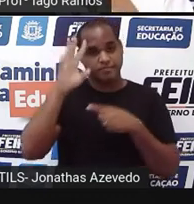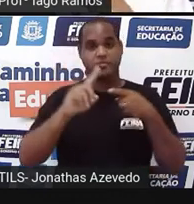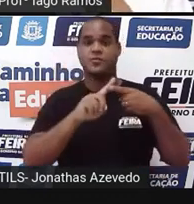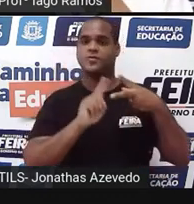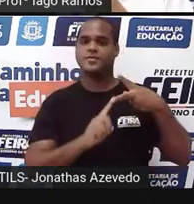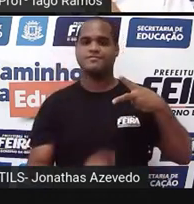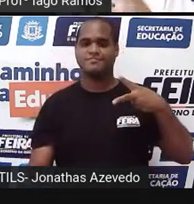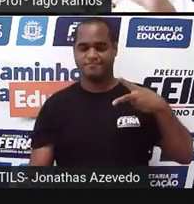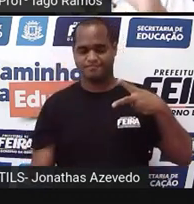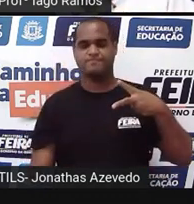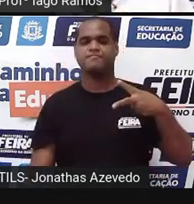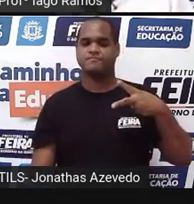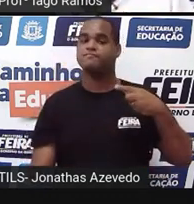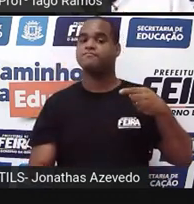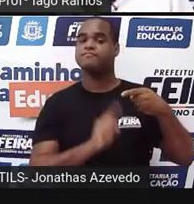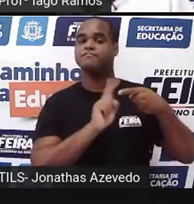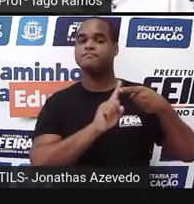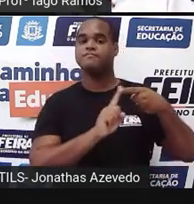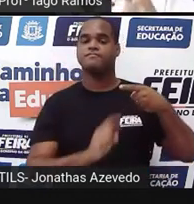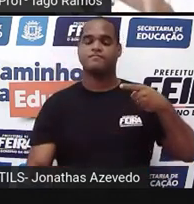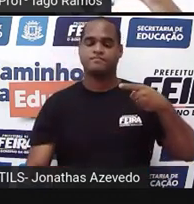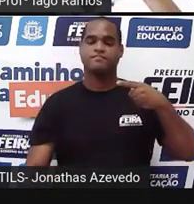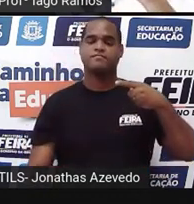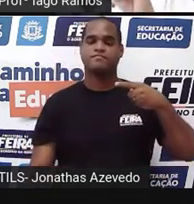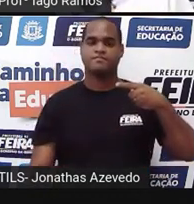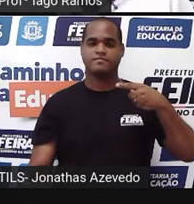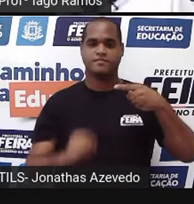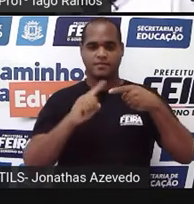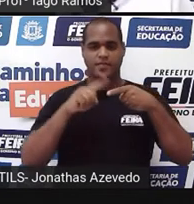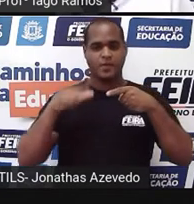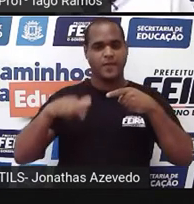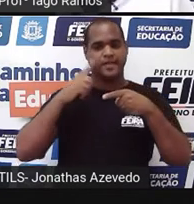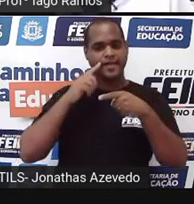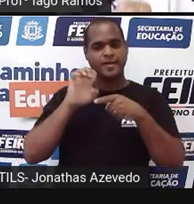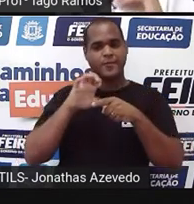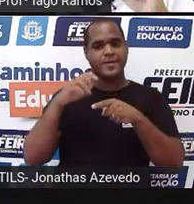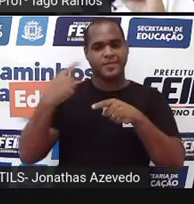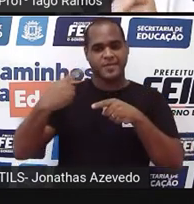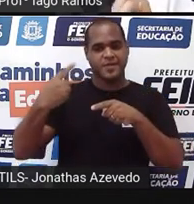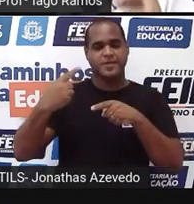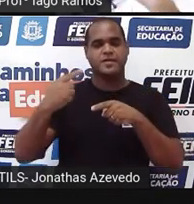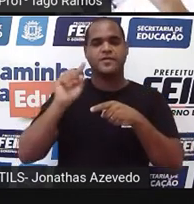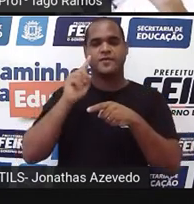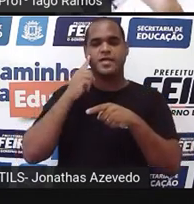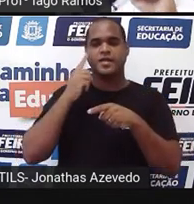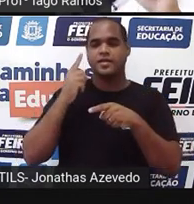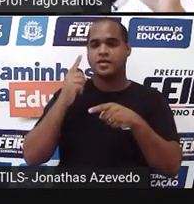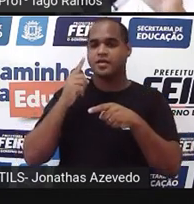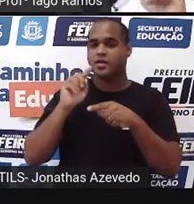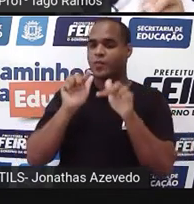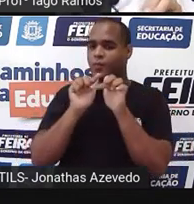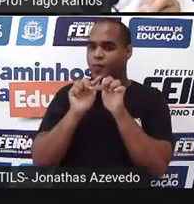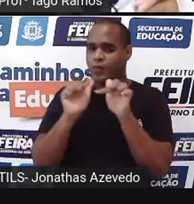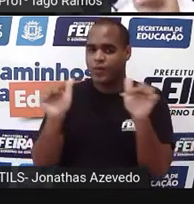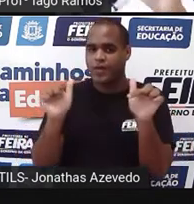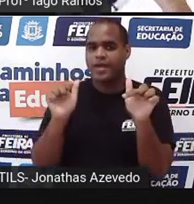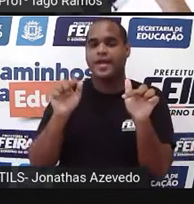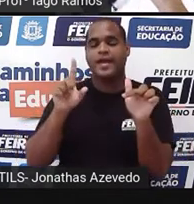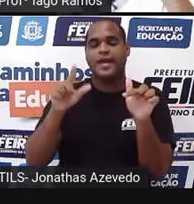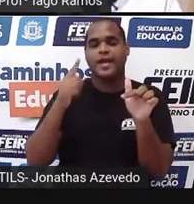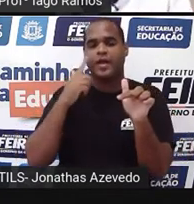Passos é o primeiro passo é em uma das equações escolhe uma das